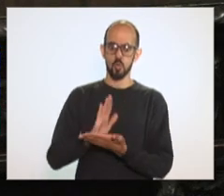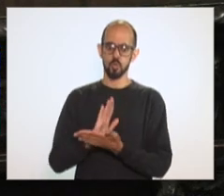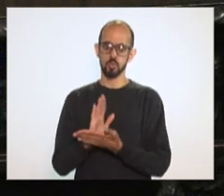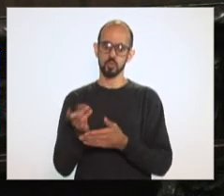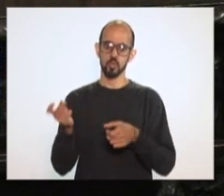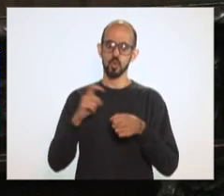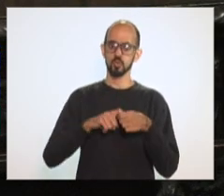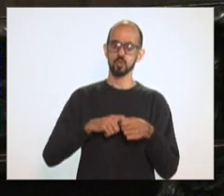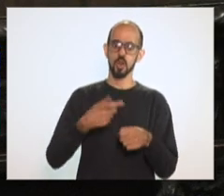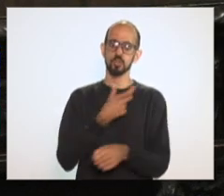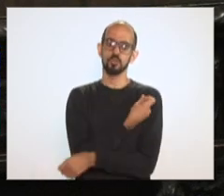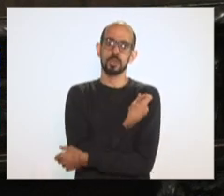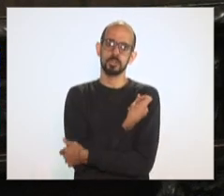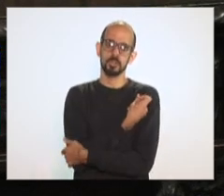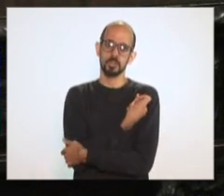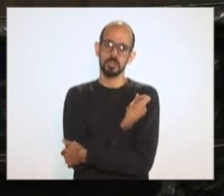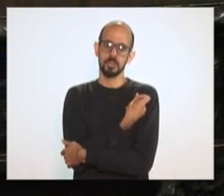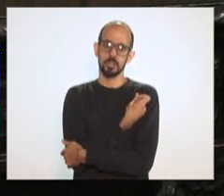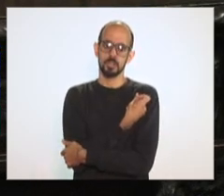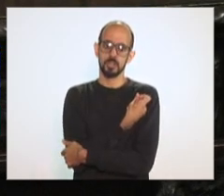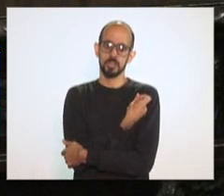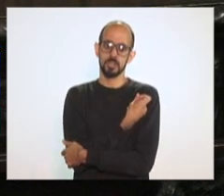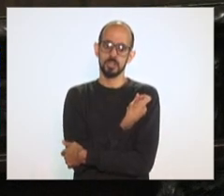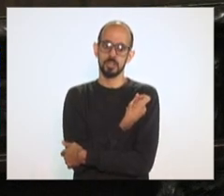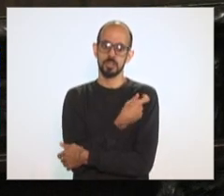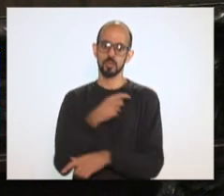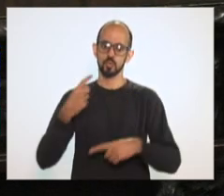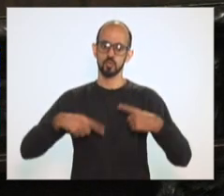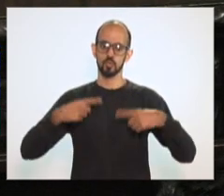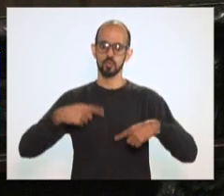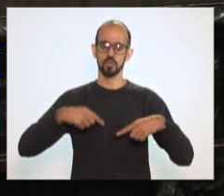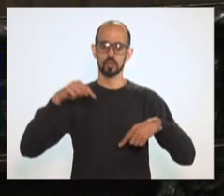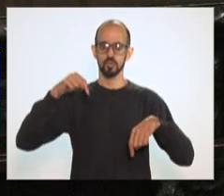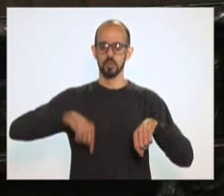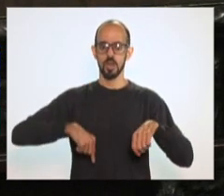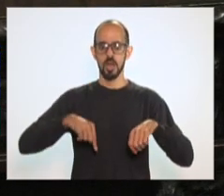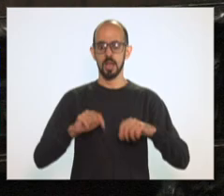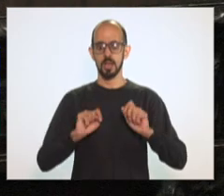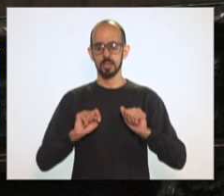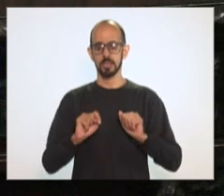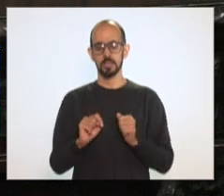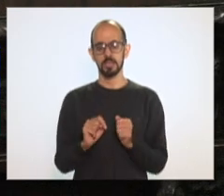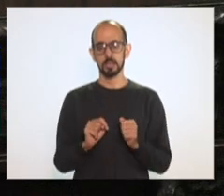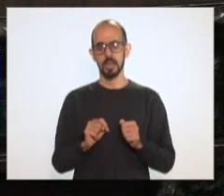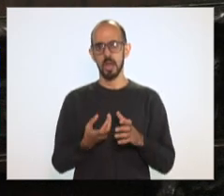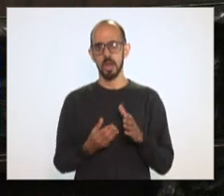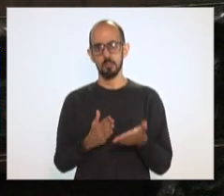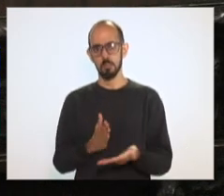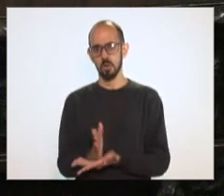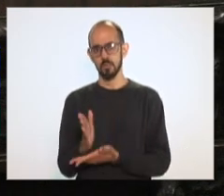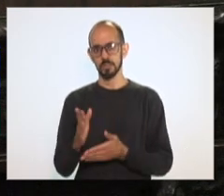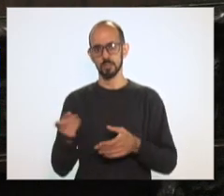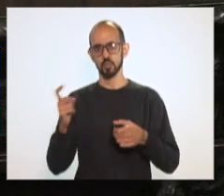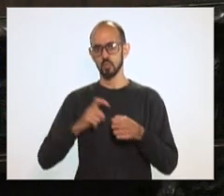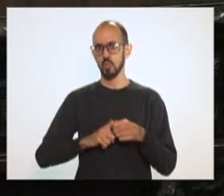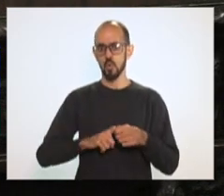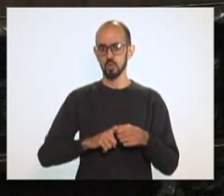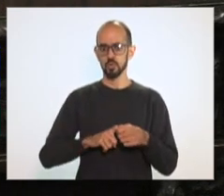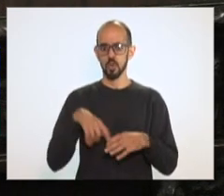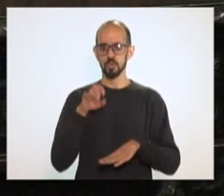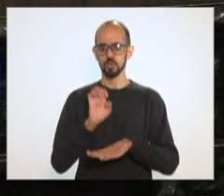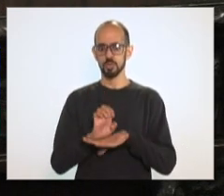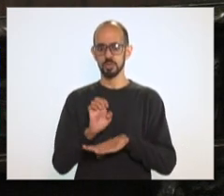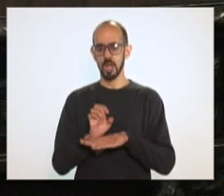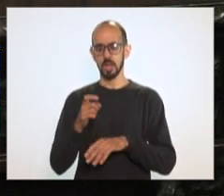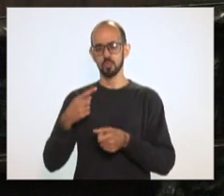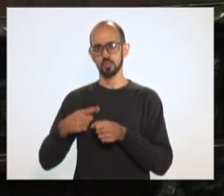vacina. Estamos discutindo aqui a formatação de um consórcio do Estado para os municípios